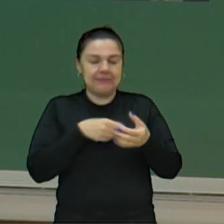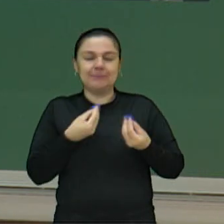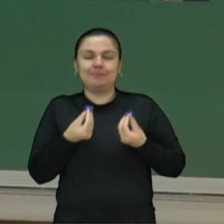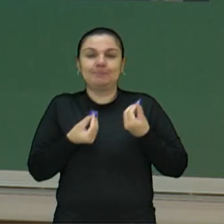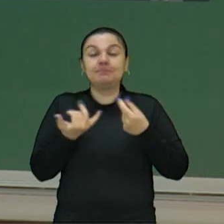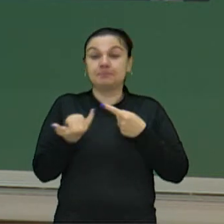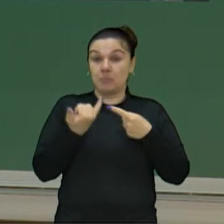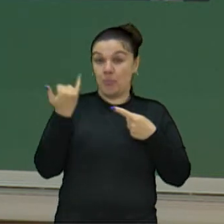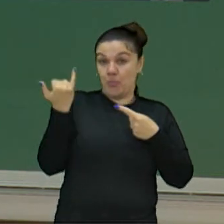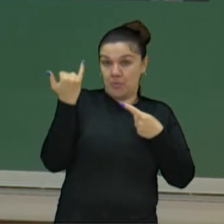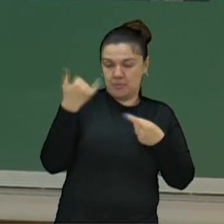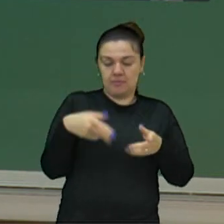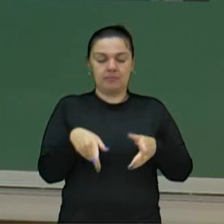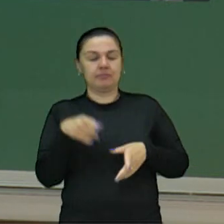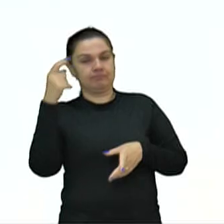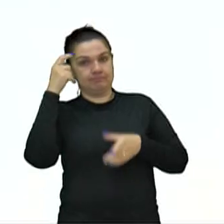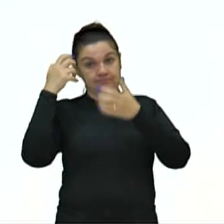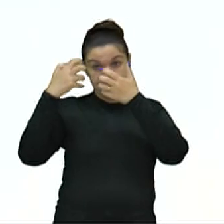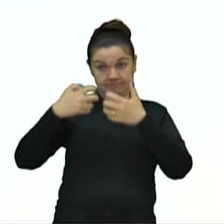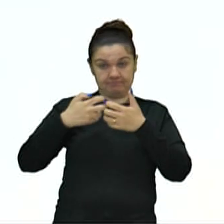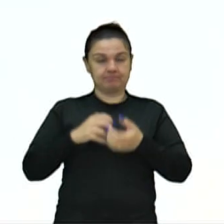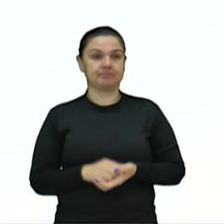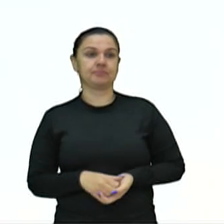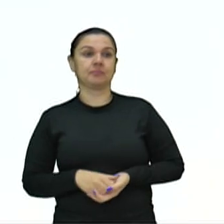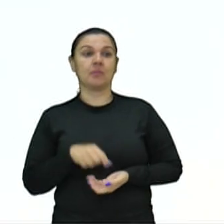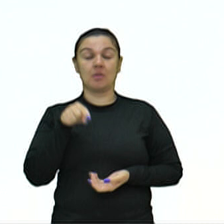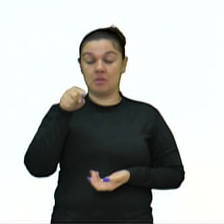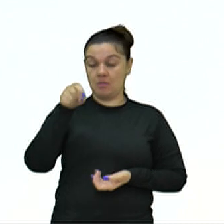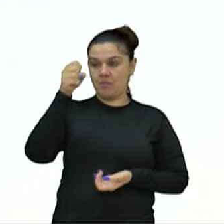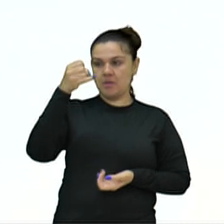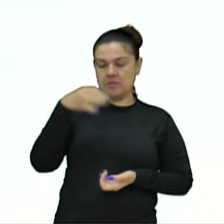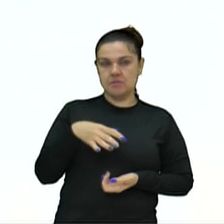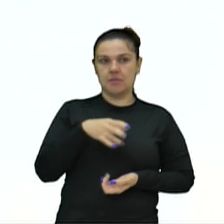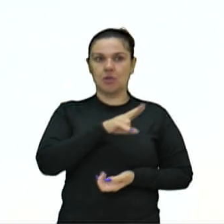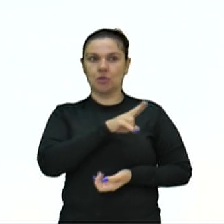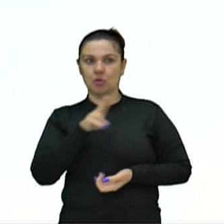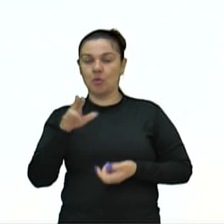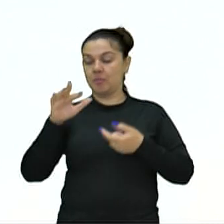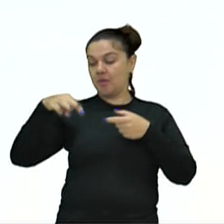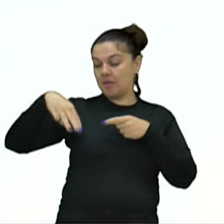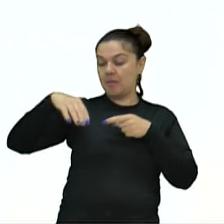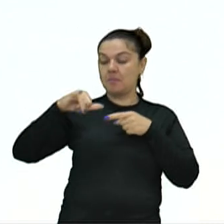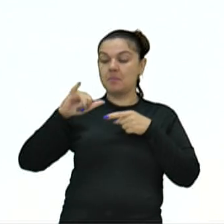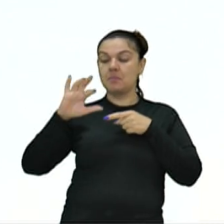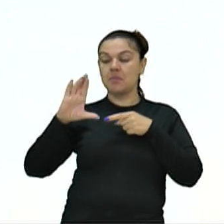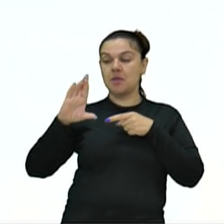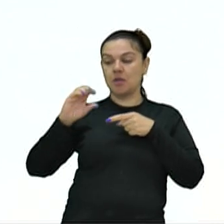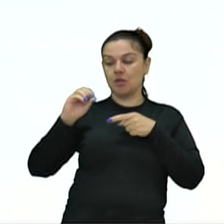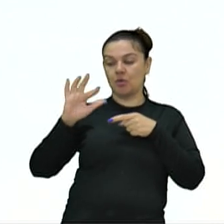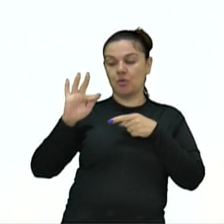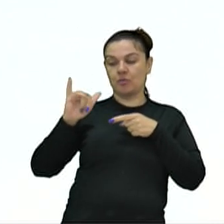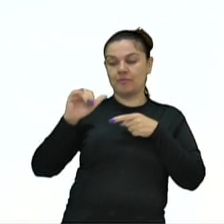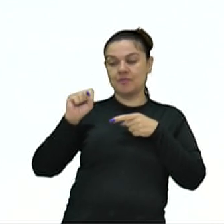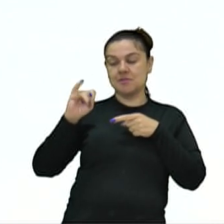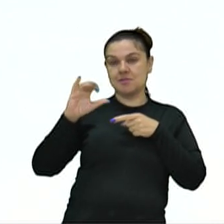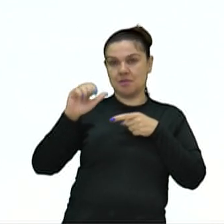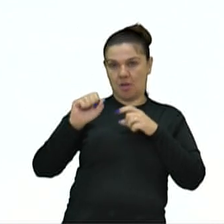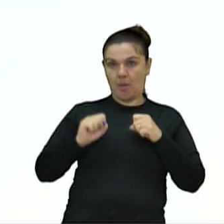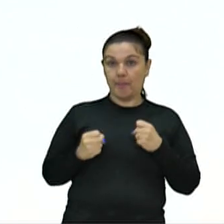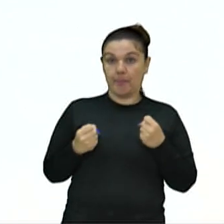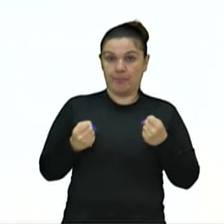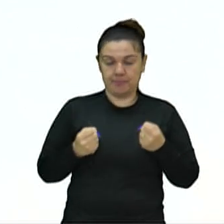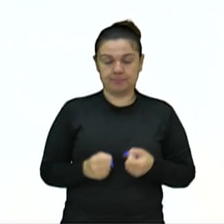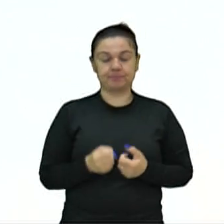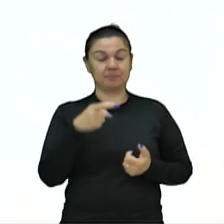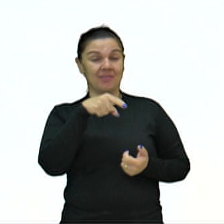muita importância no pensamento dele. E ele escreve um livro chamado A Microfísica do Poder. No pensamento de Michel Foucault, o